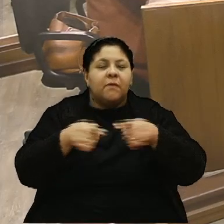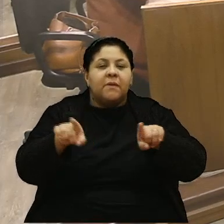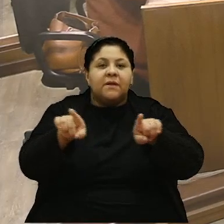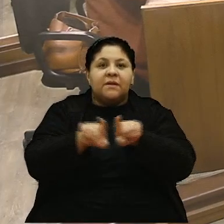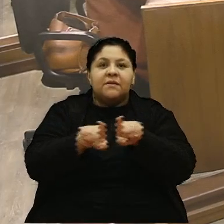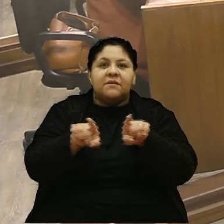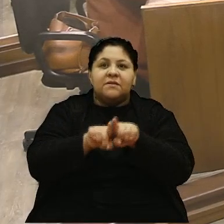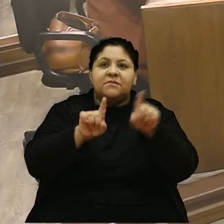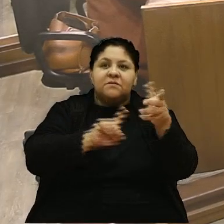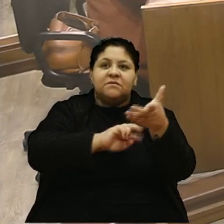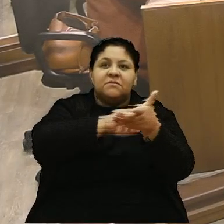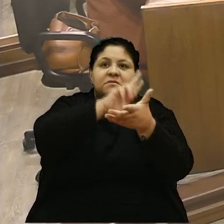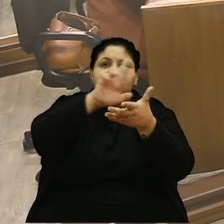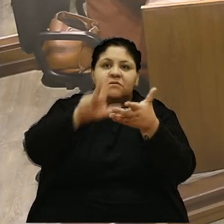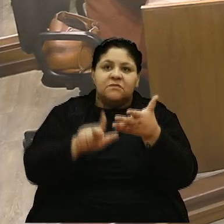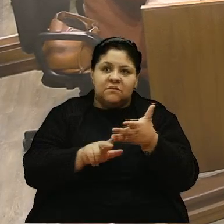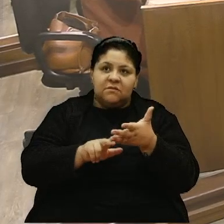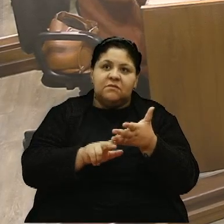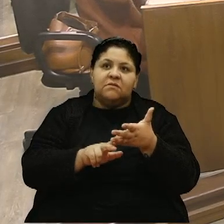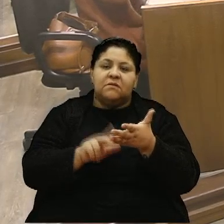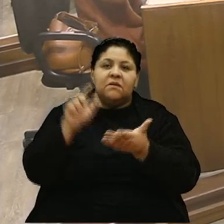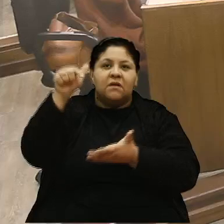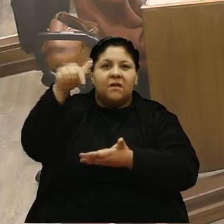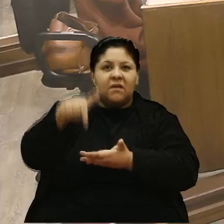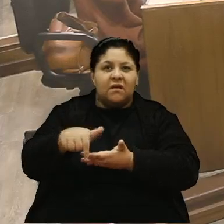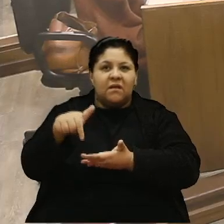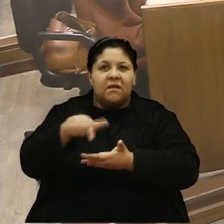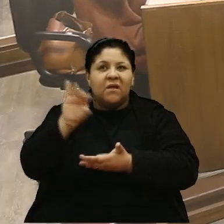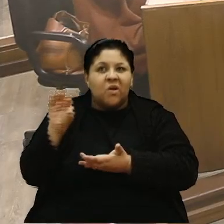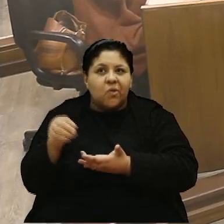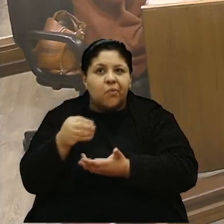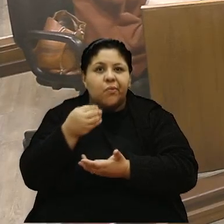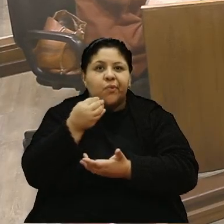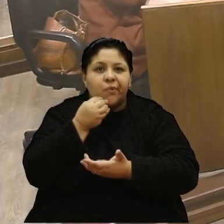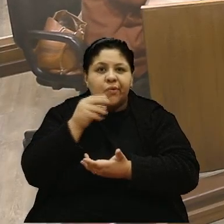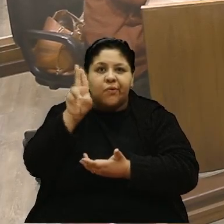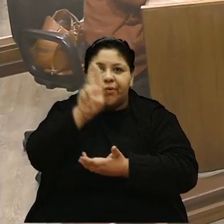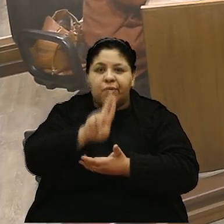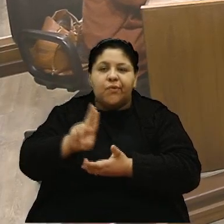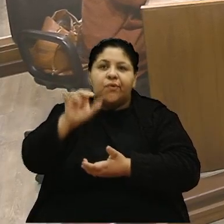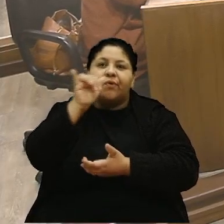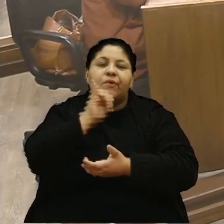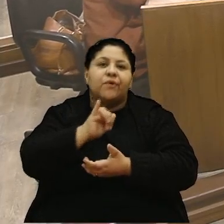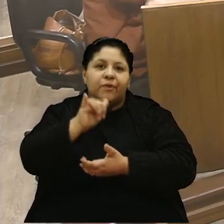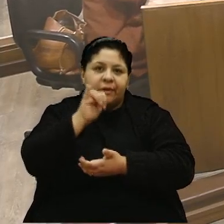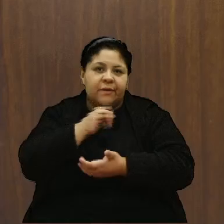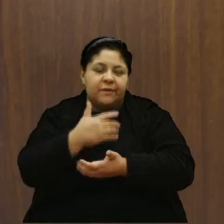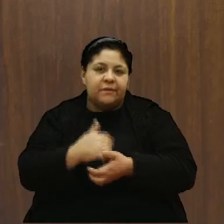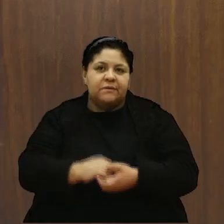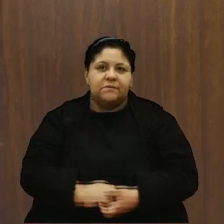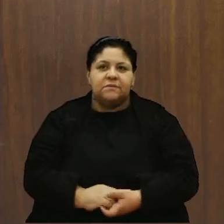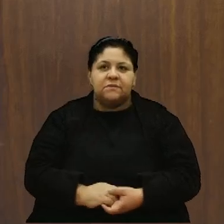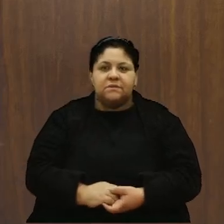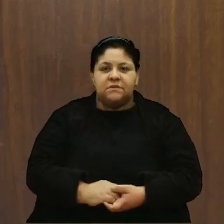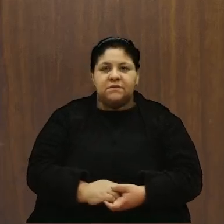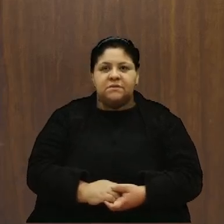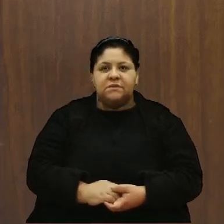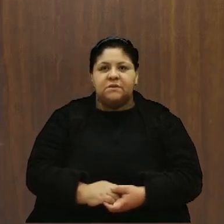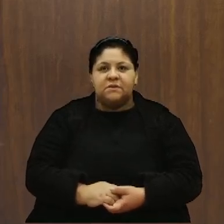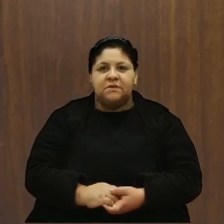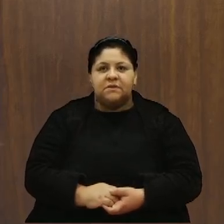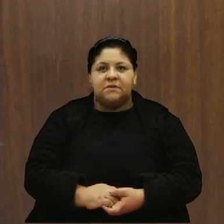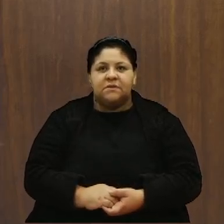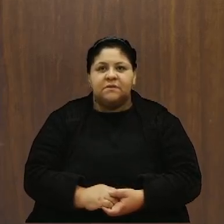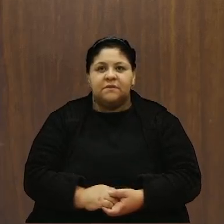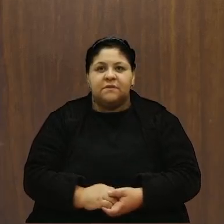trazendo diversas outras questões, e aqui eu quero aproveitar e usar o exemplo das camadinhas finas